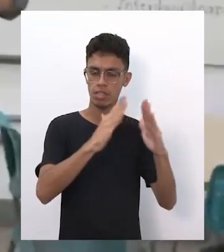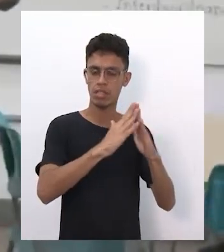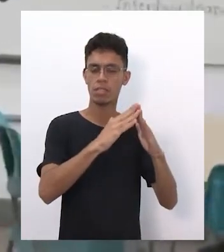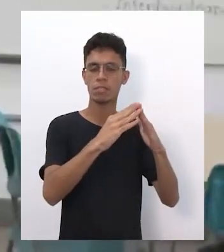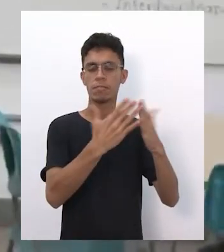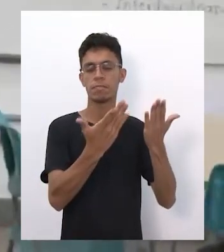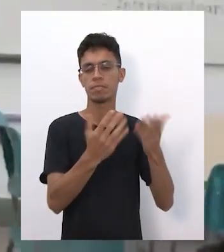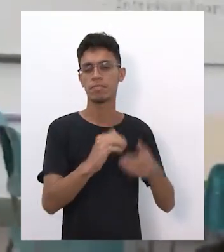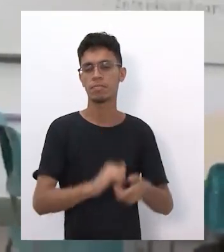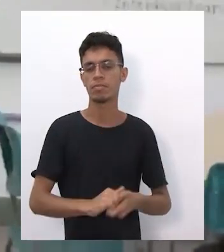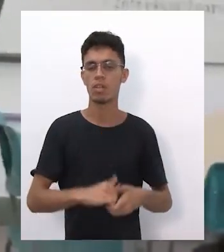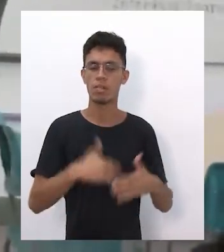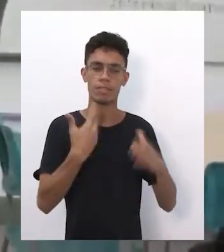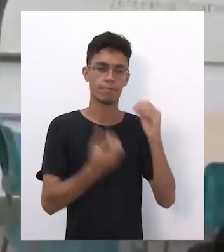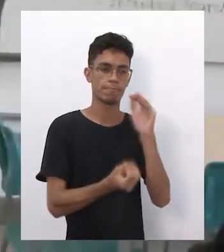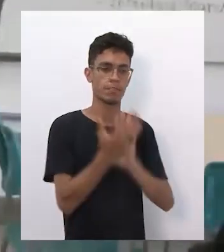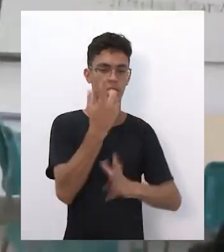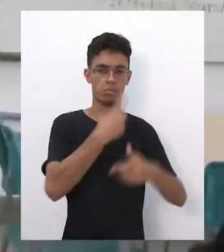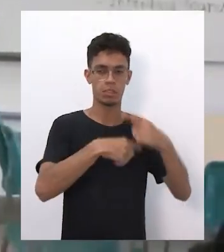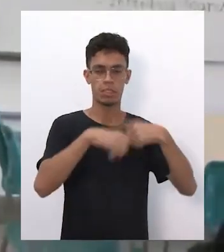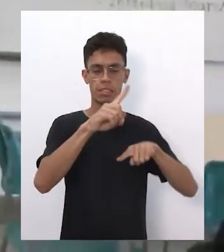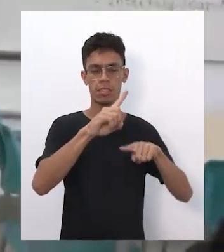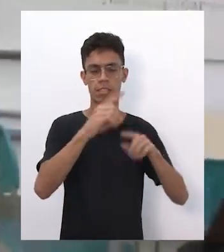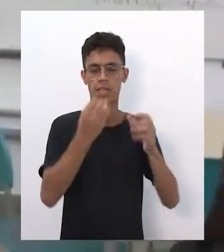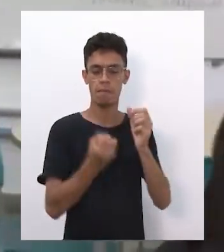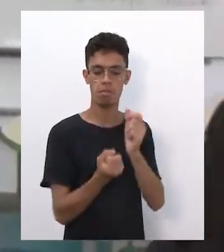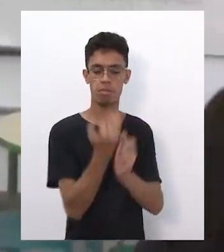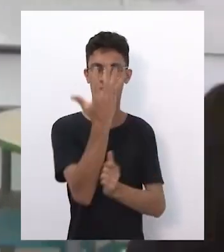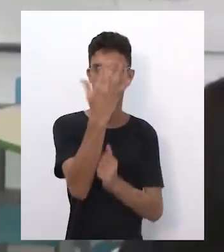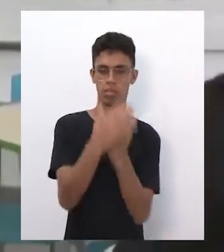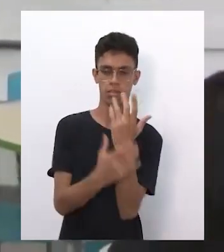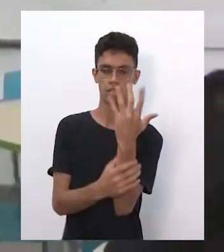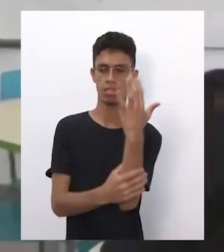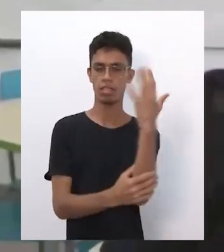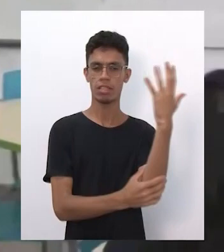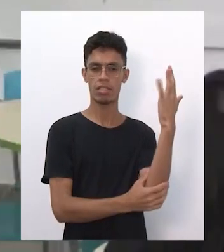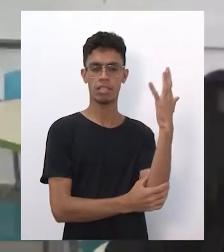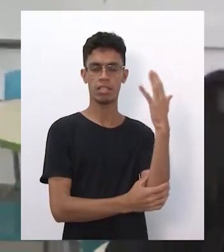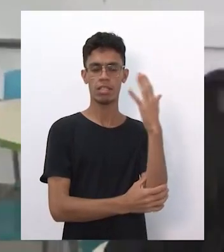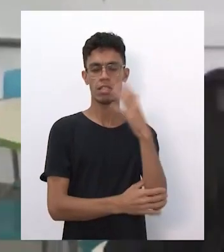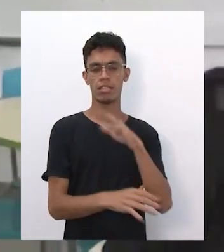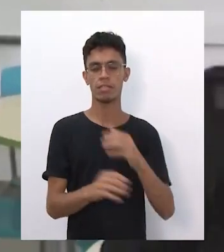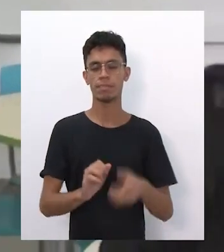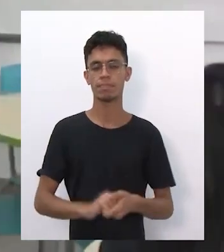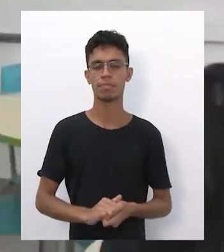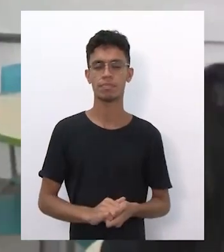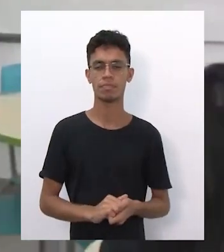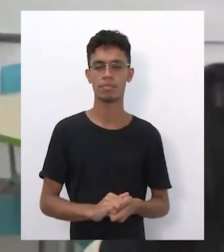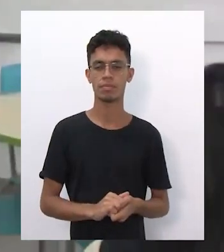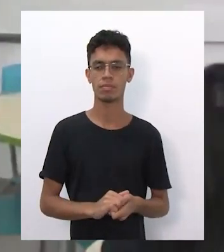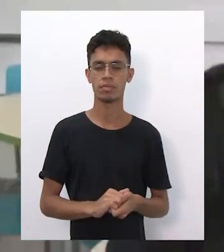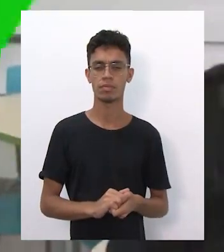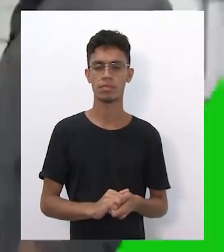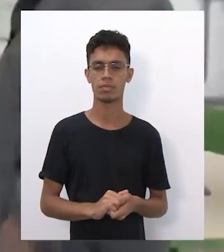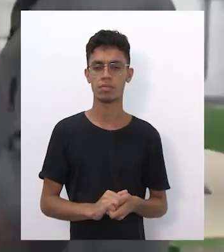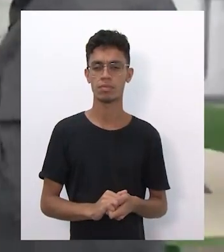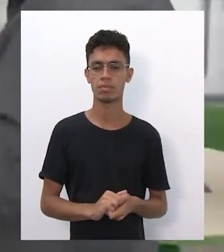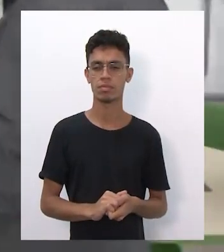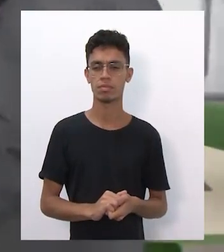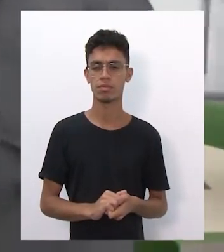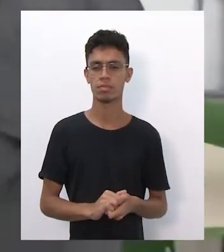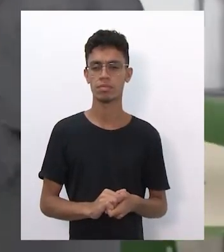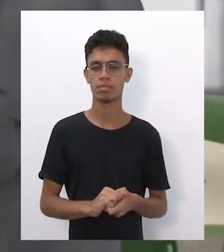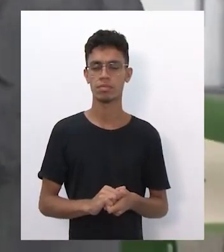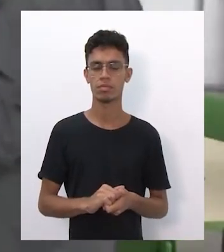né? Ali a parte da plantação, das árvores e tal, a parte plástica, a parte da arte. Pessoal,